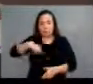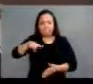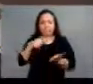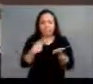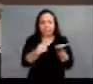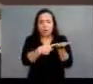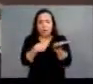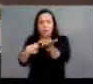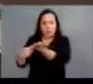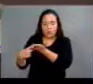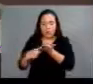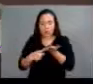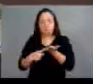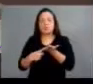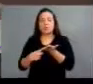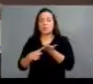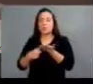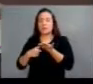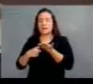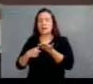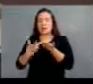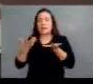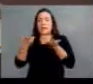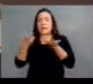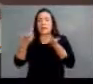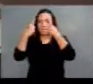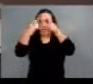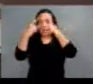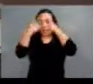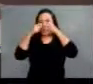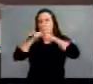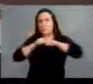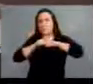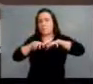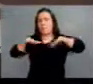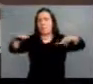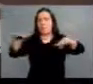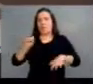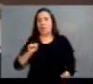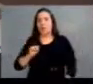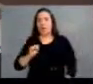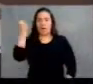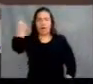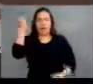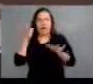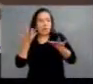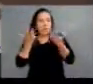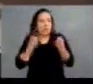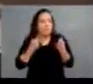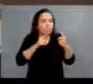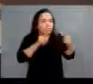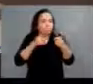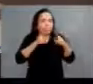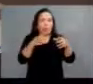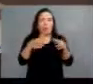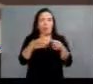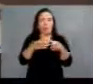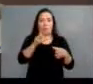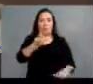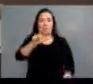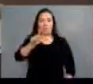para veicular ódio e para incitar a violência. Para veicular ódio, para incitar a